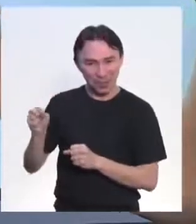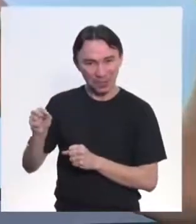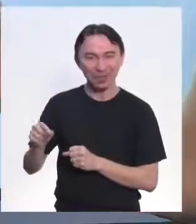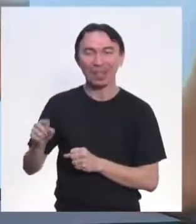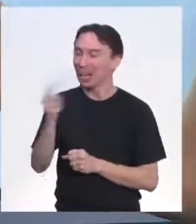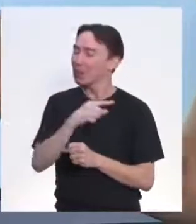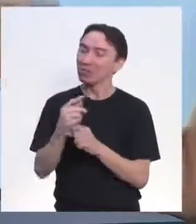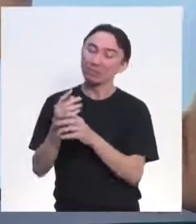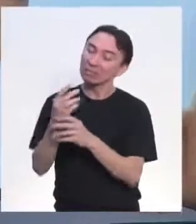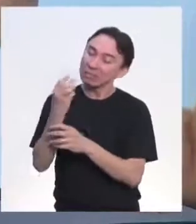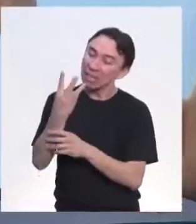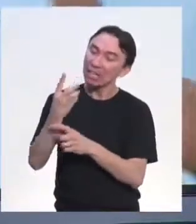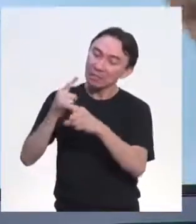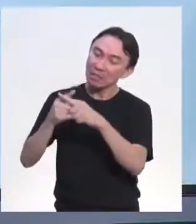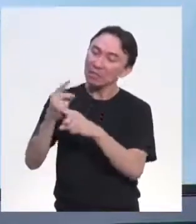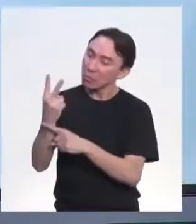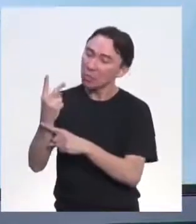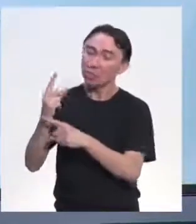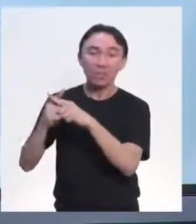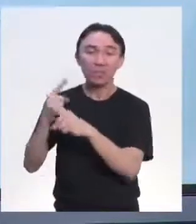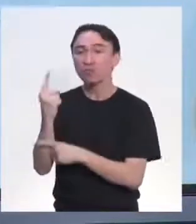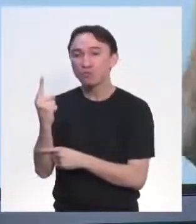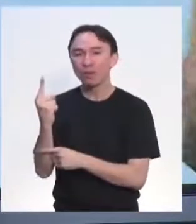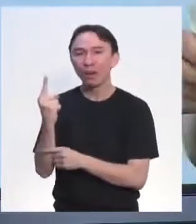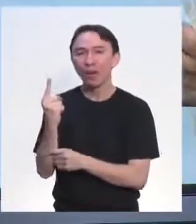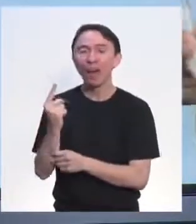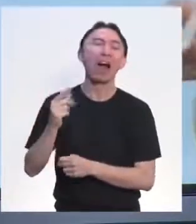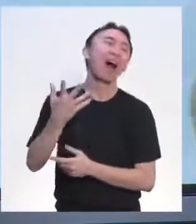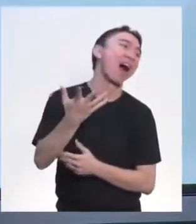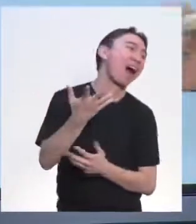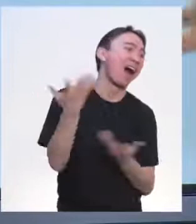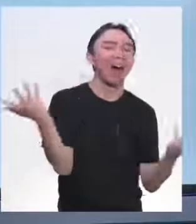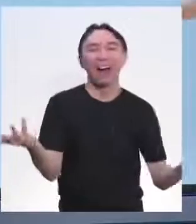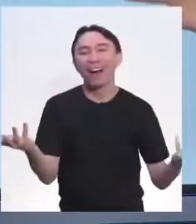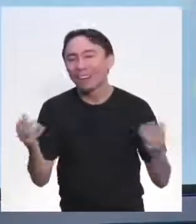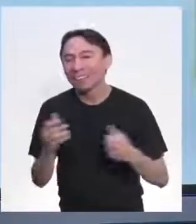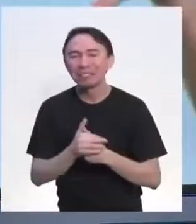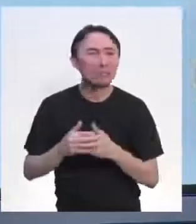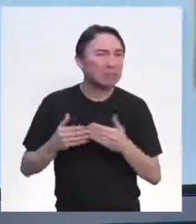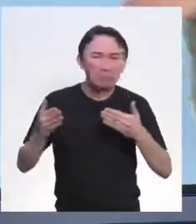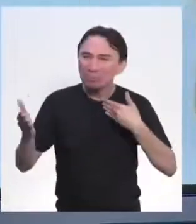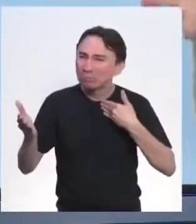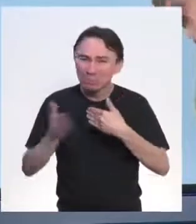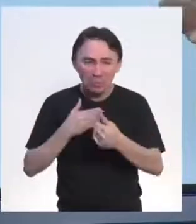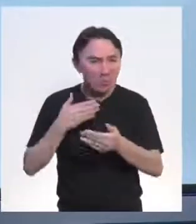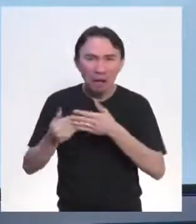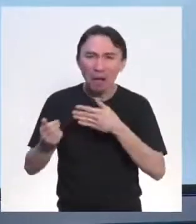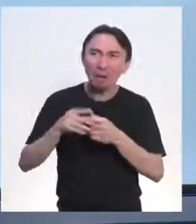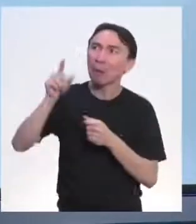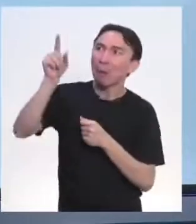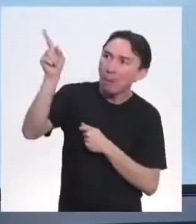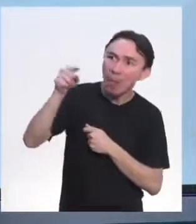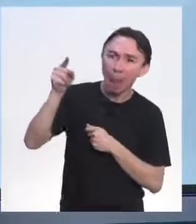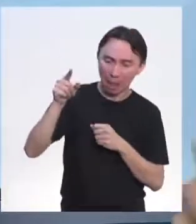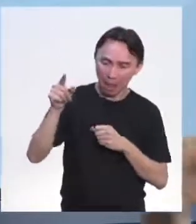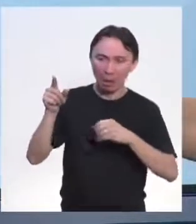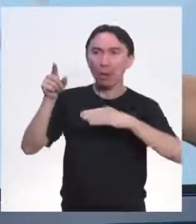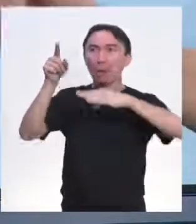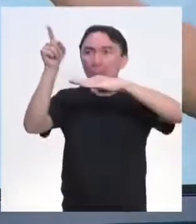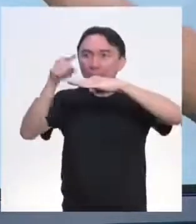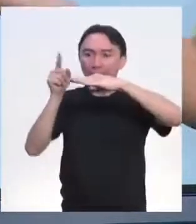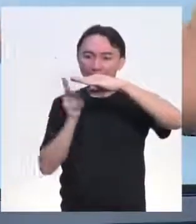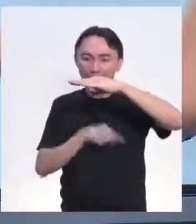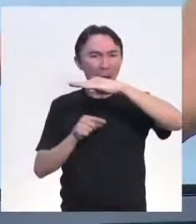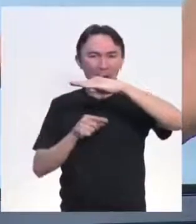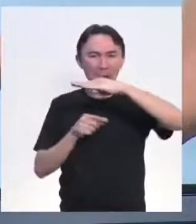vezes 2 vezes 1. Aí você fala assim, então tanto faz com quem eu simplifico? Sim, pode